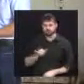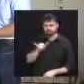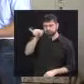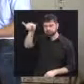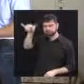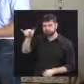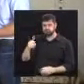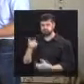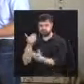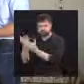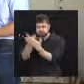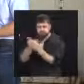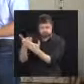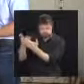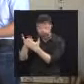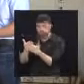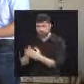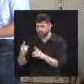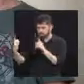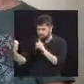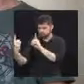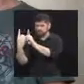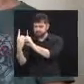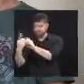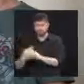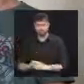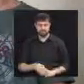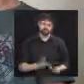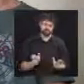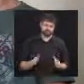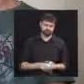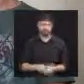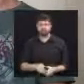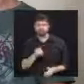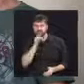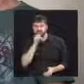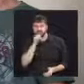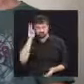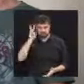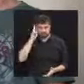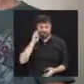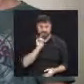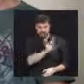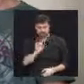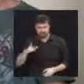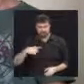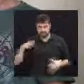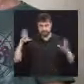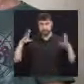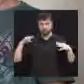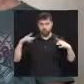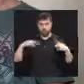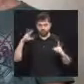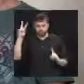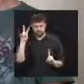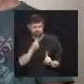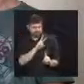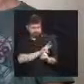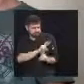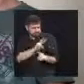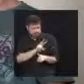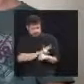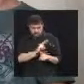encontrei eu falo que cada um tem o seu anjo da guarda e cada um tem, né, aquele seu